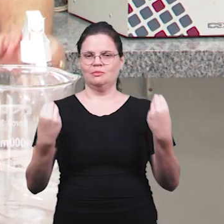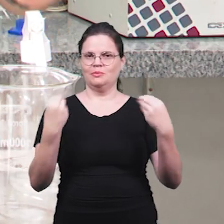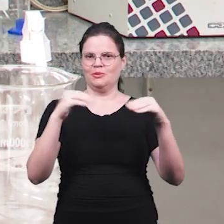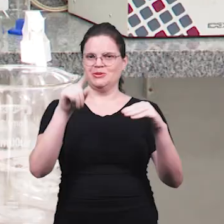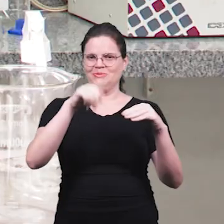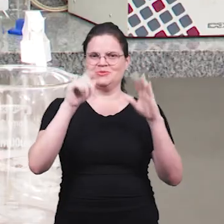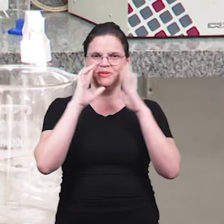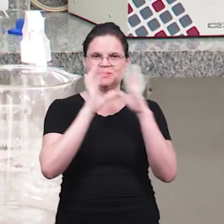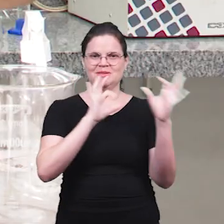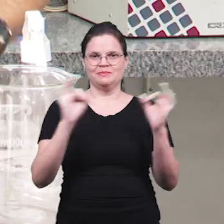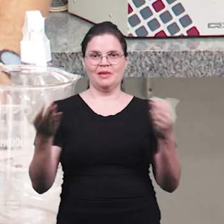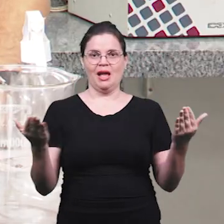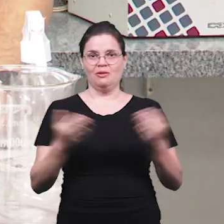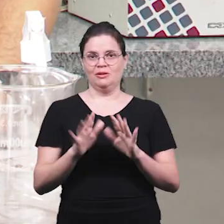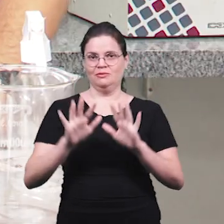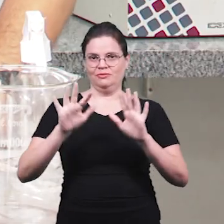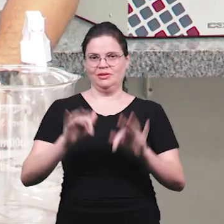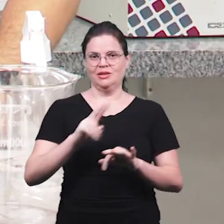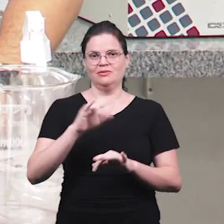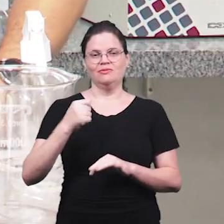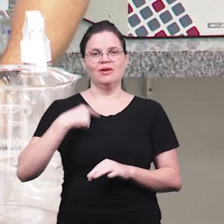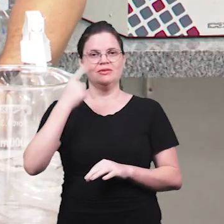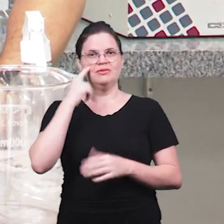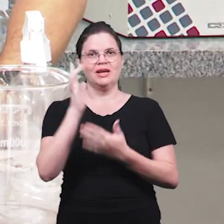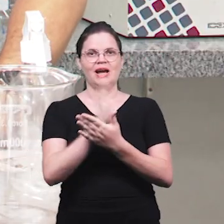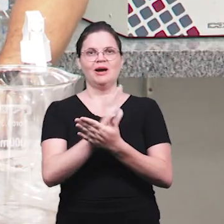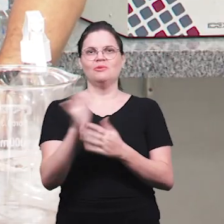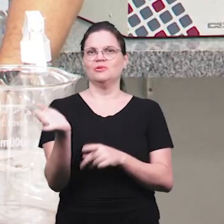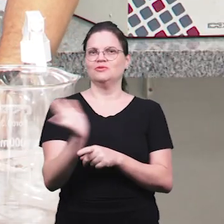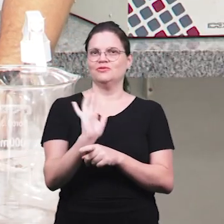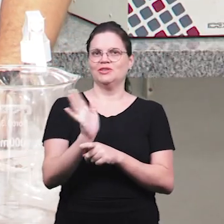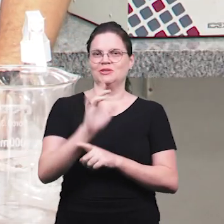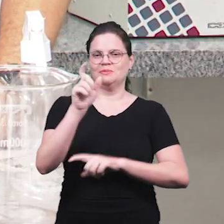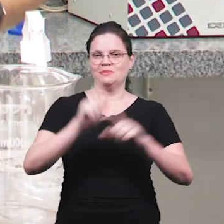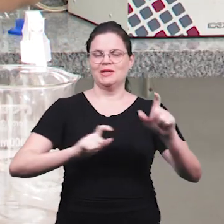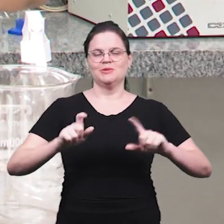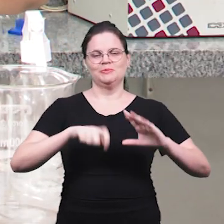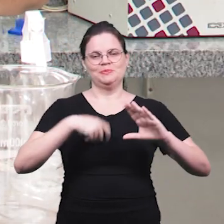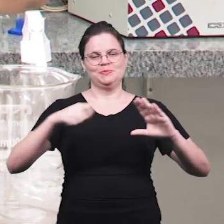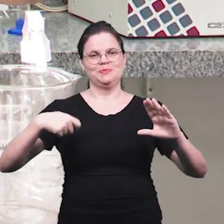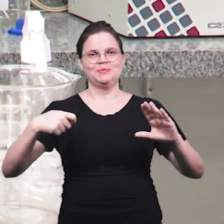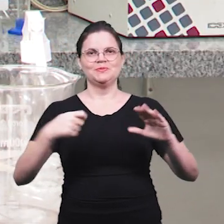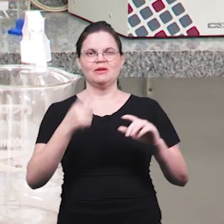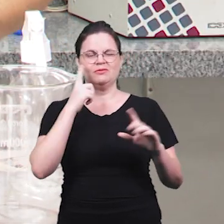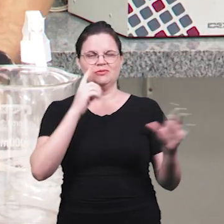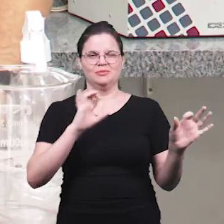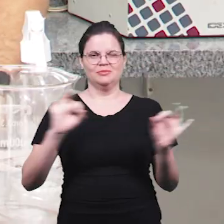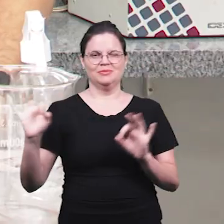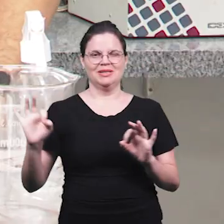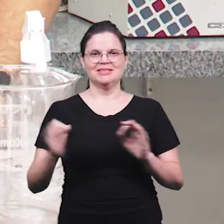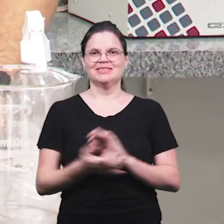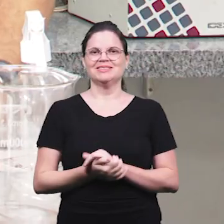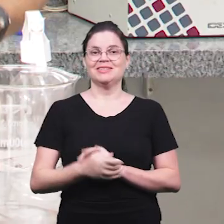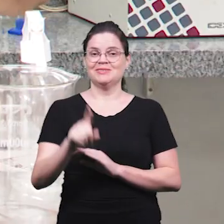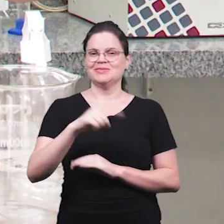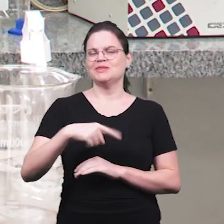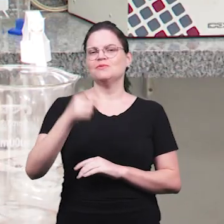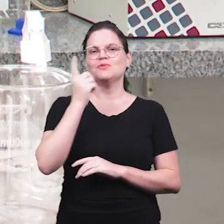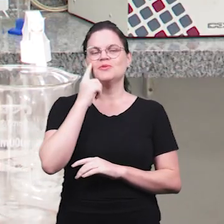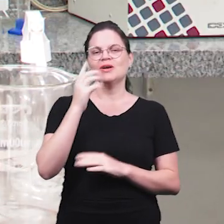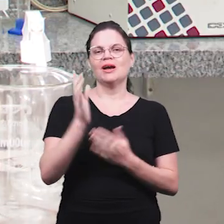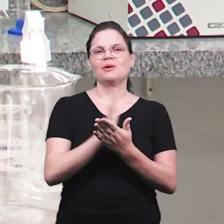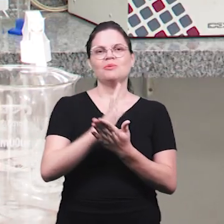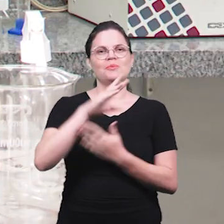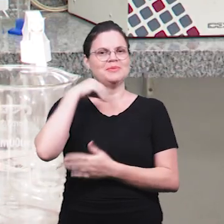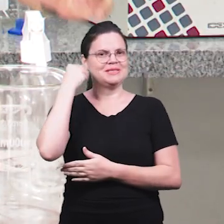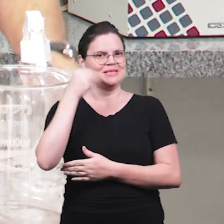programas. Inclusive agora no final do programa vai aparecer alguns vídeos lá do pessoal que fez algumas experiências. Vamos acompanhar até o final que vocês vão ver